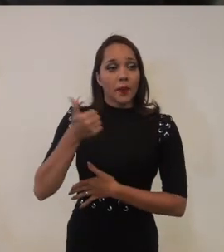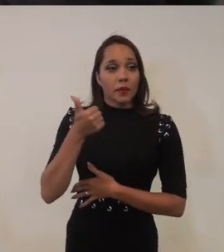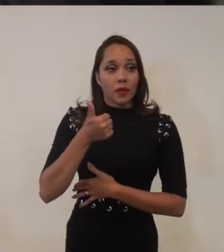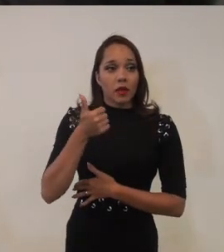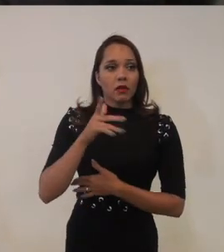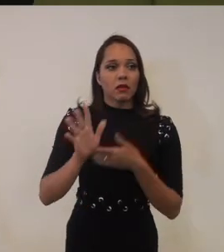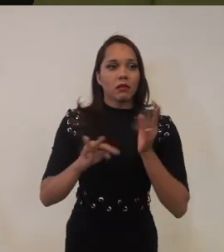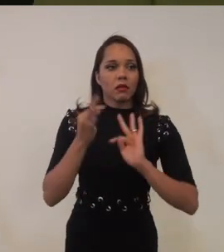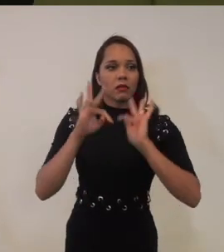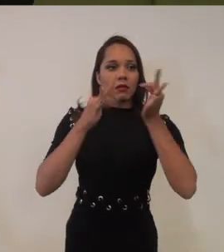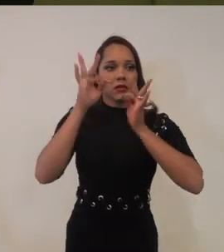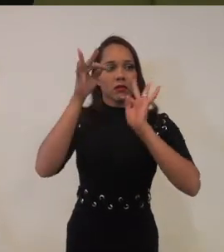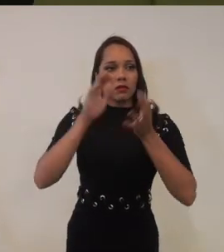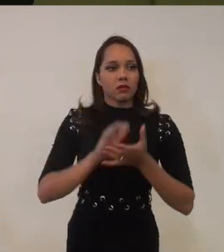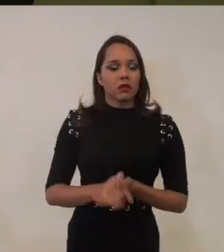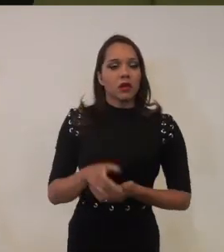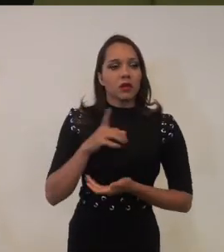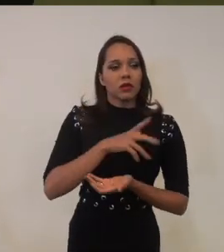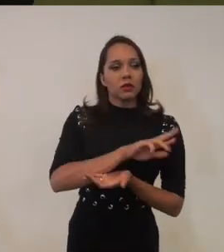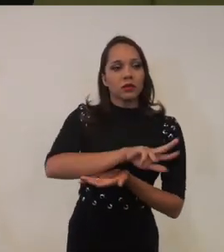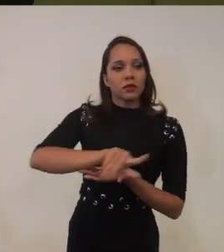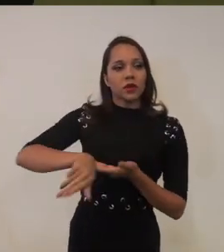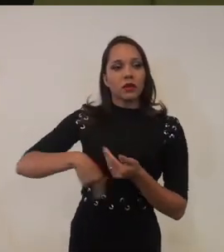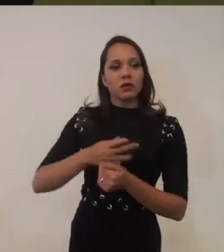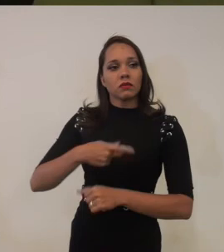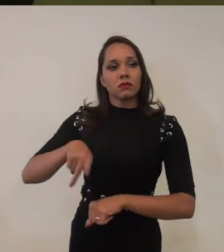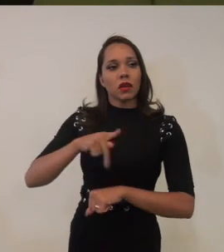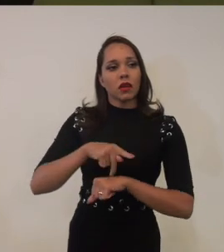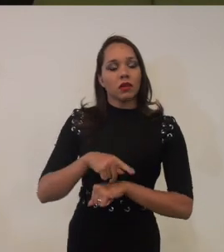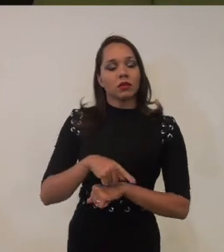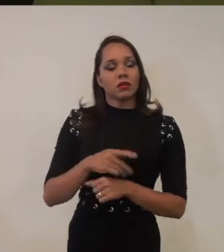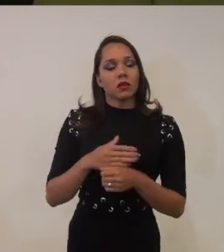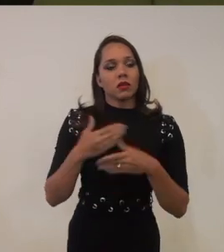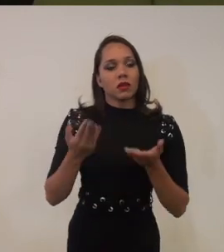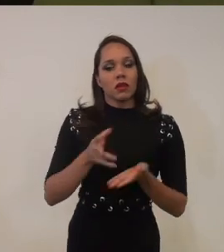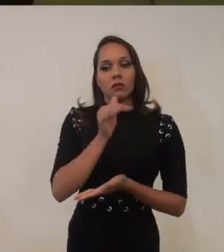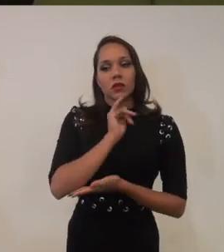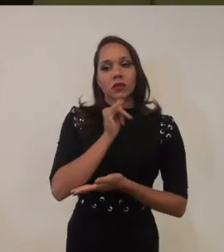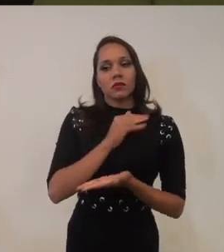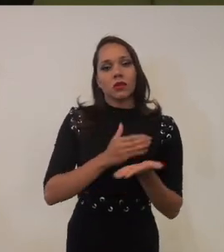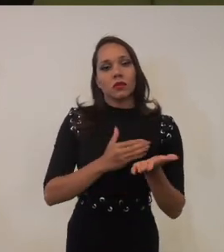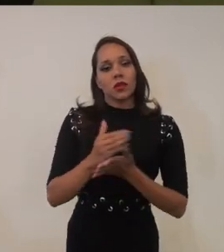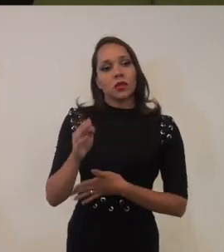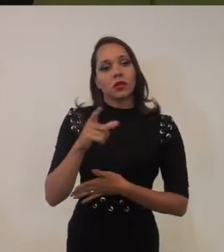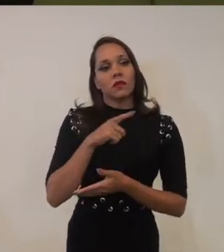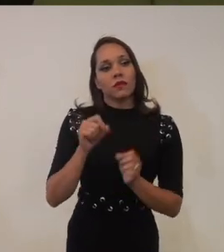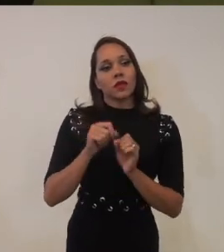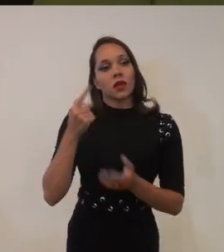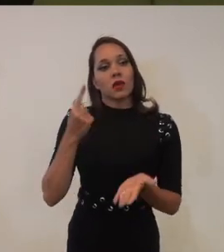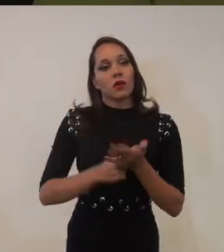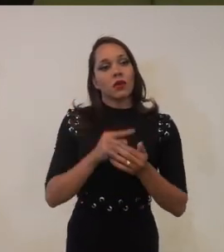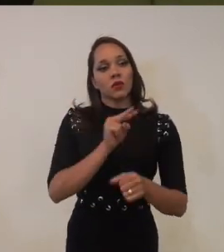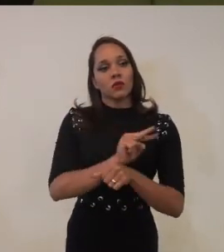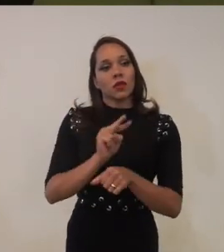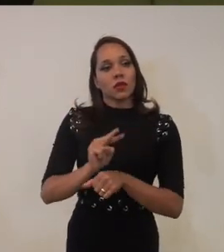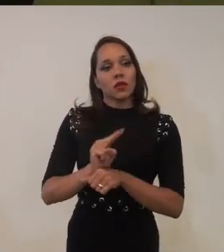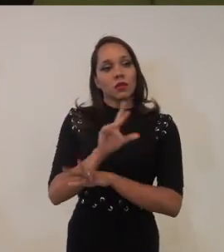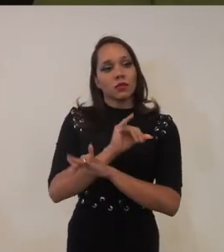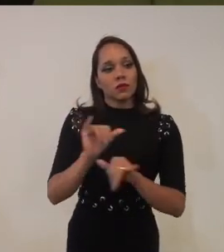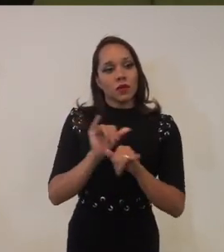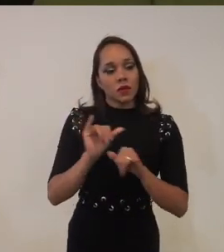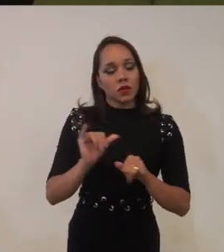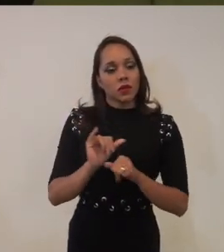tecnológica, vários países estão, por exemplo, começando com seus acordos de proteção de dados,